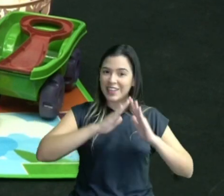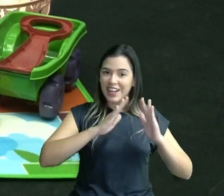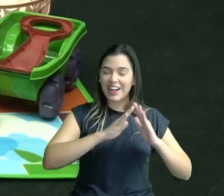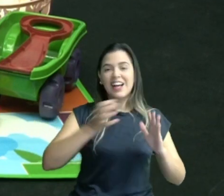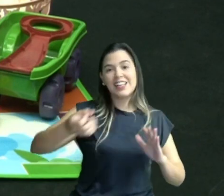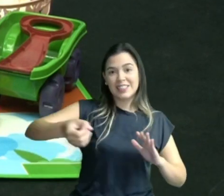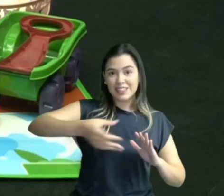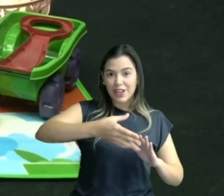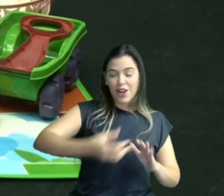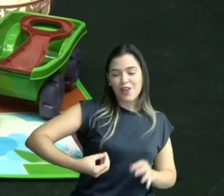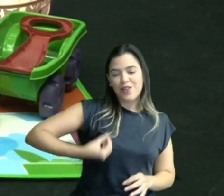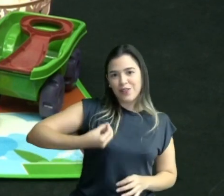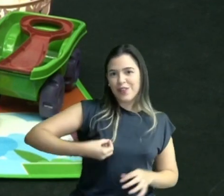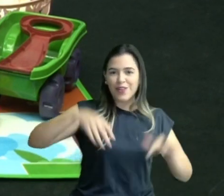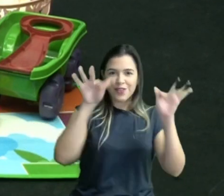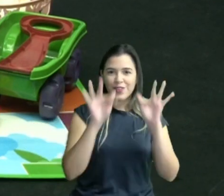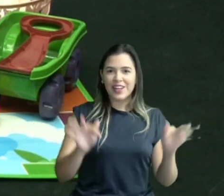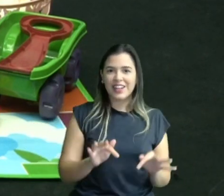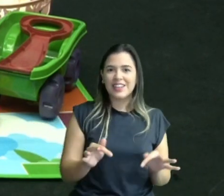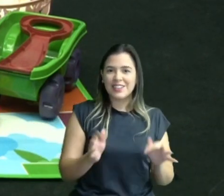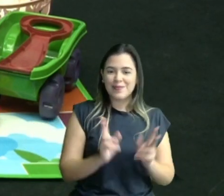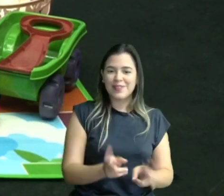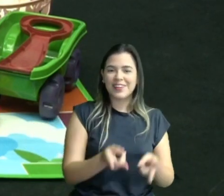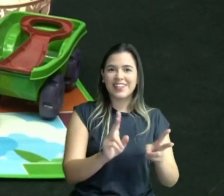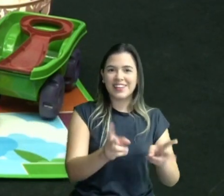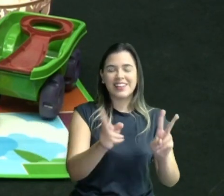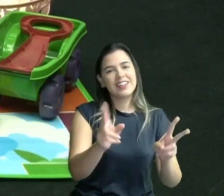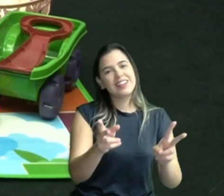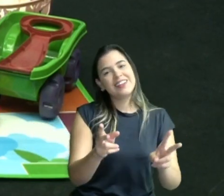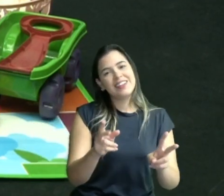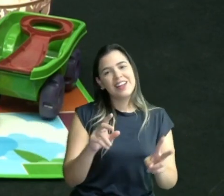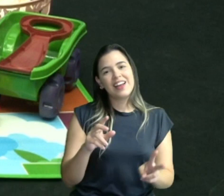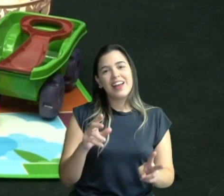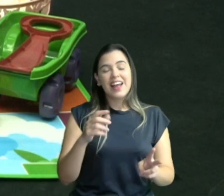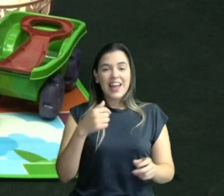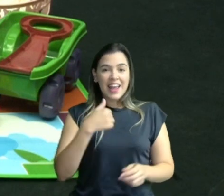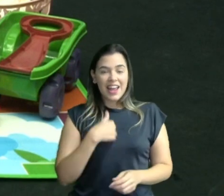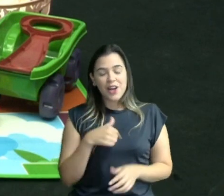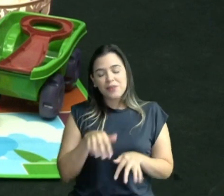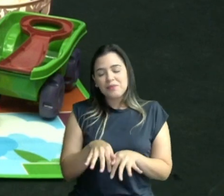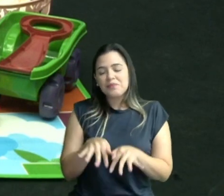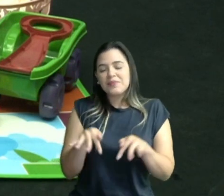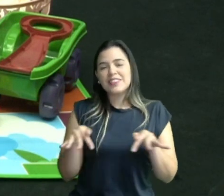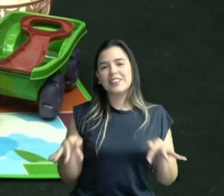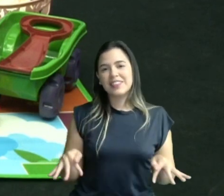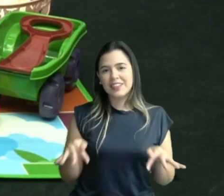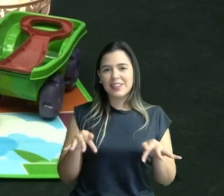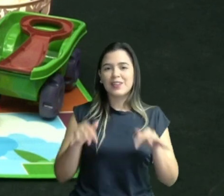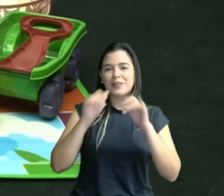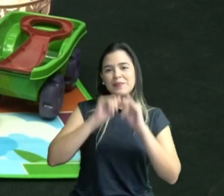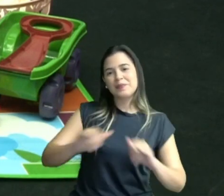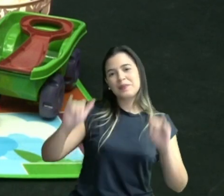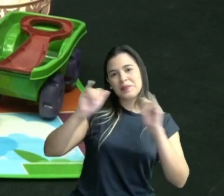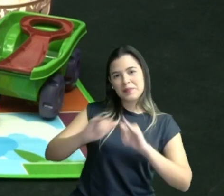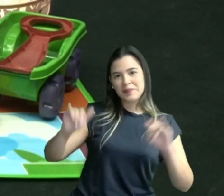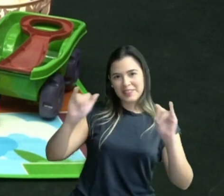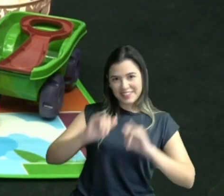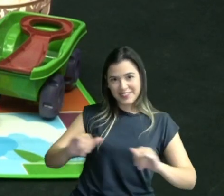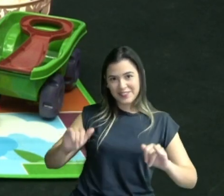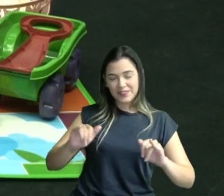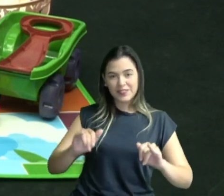nova e nelas viveram felizes para sempre vosso humilissimo servidor tu viu publicando